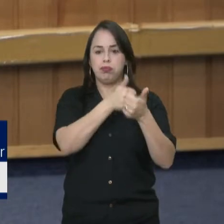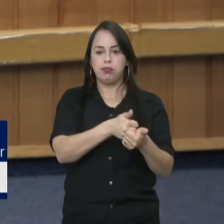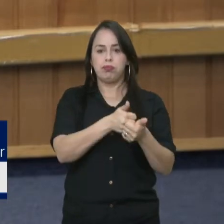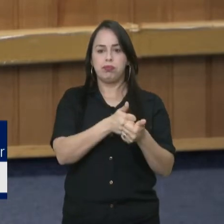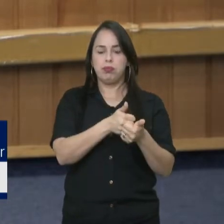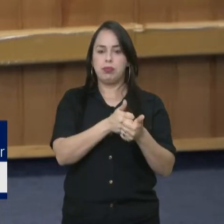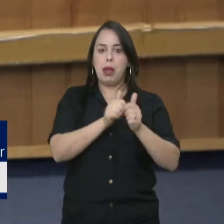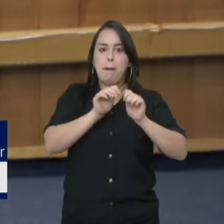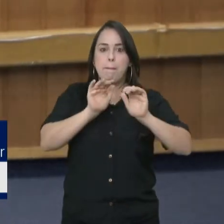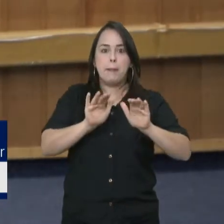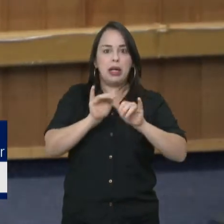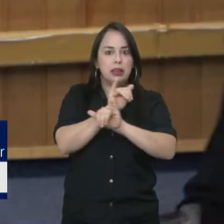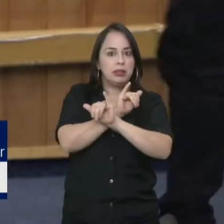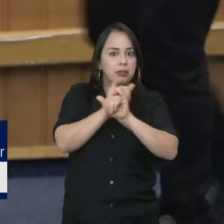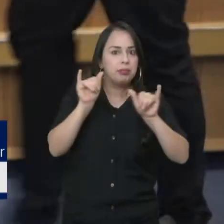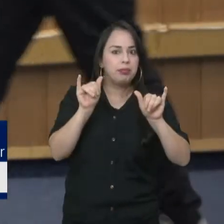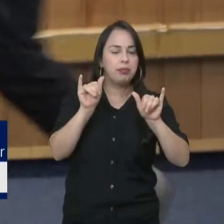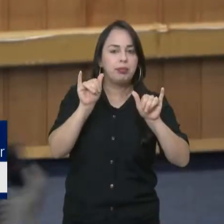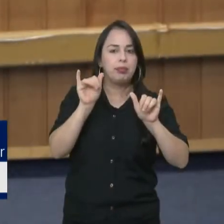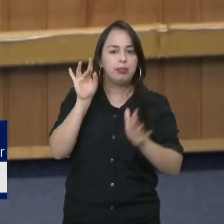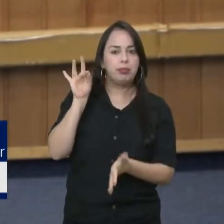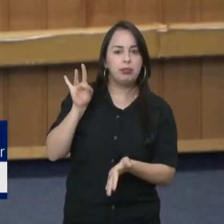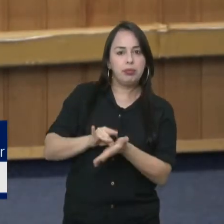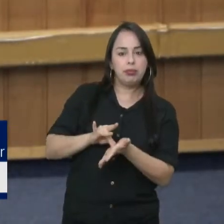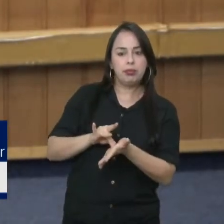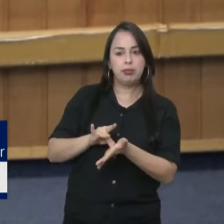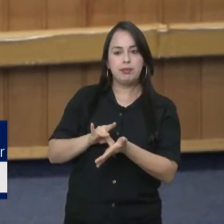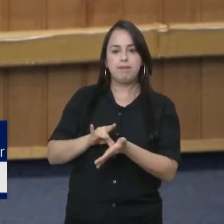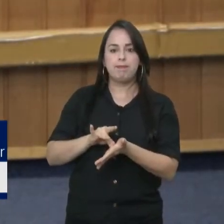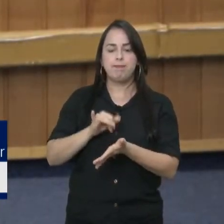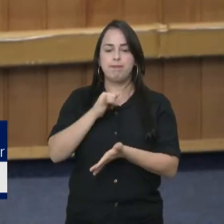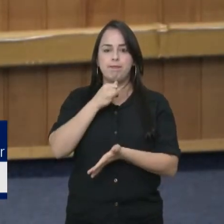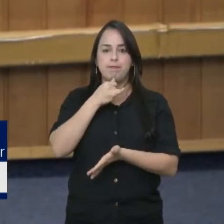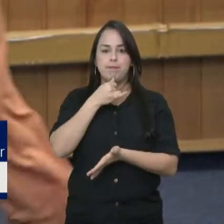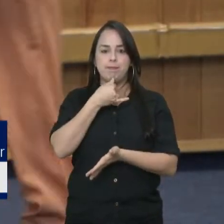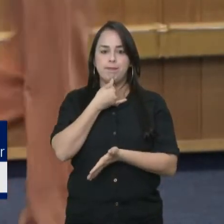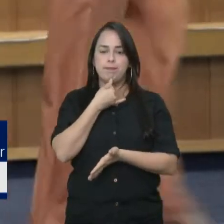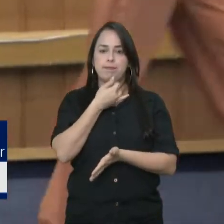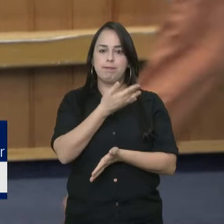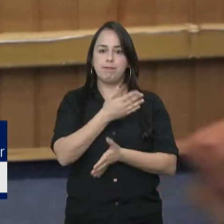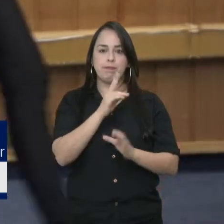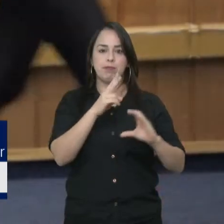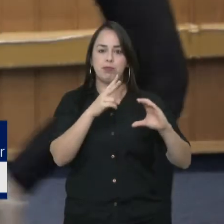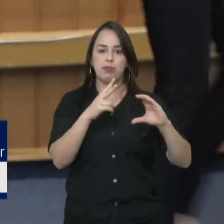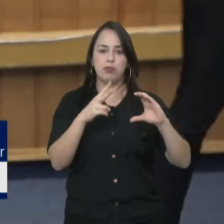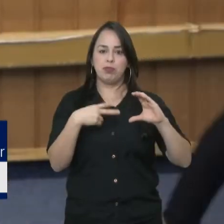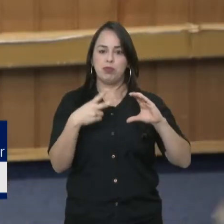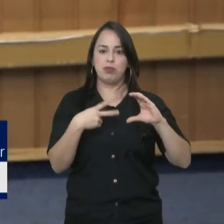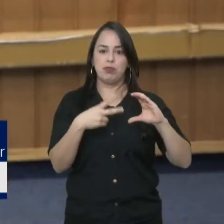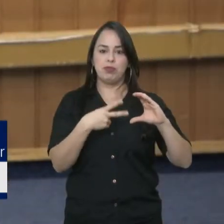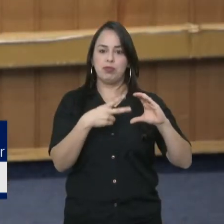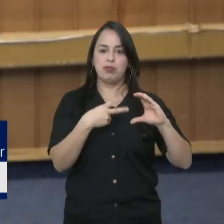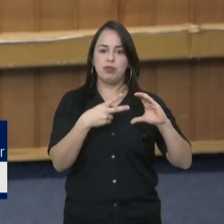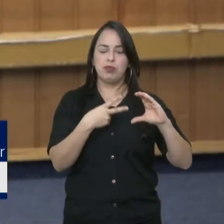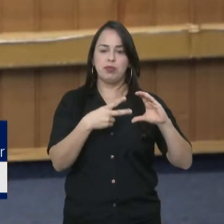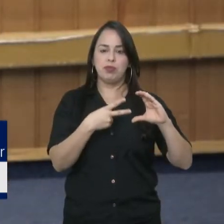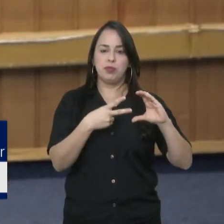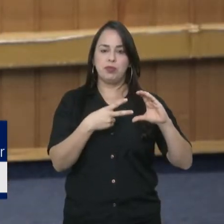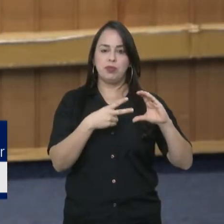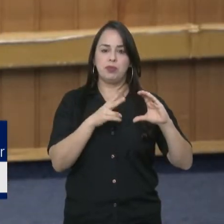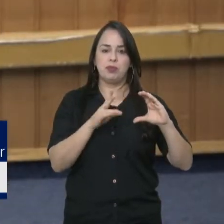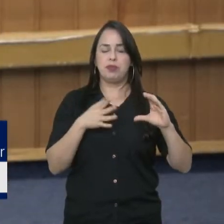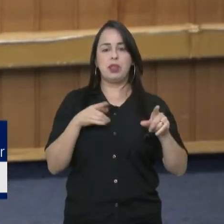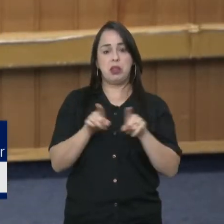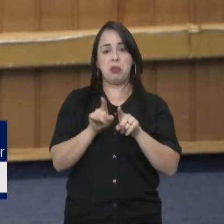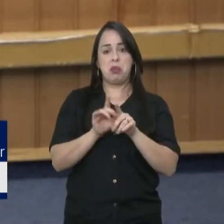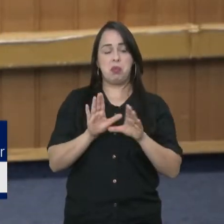toda, mas queria aqui registrar, infelizmente a Câmara não fez nenhuma... A comissão não